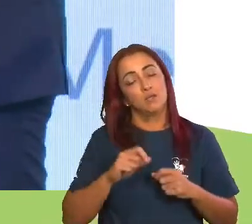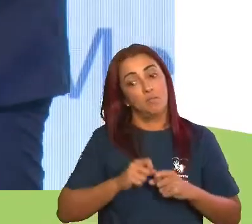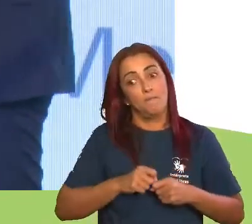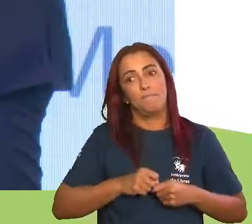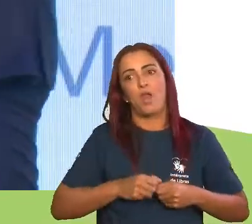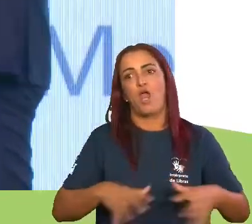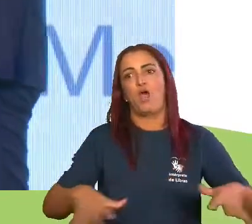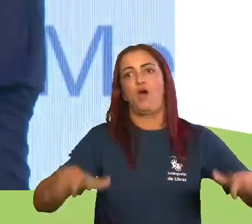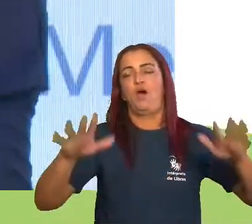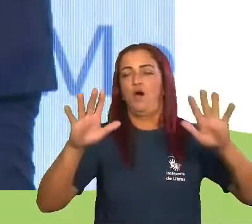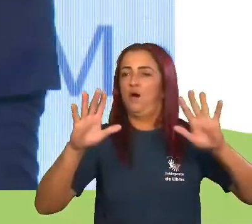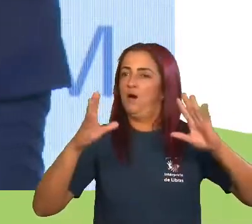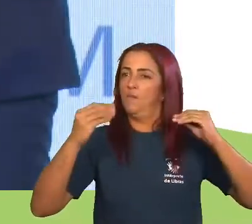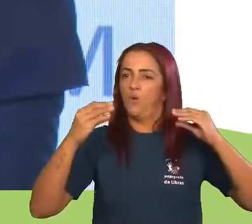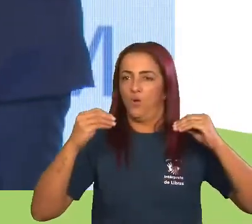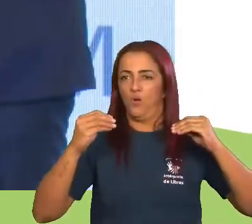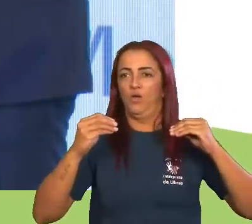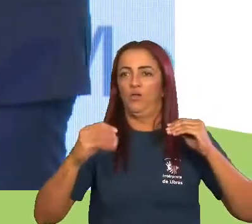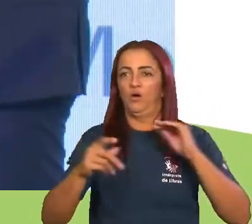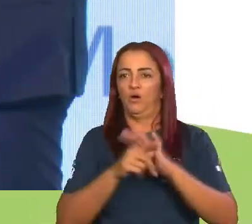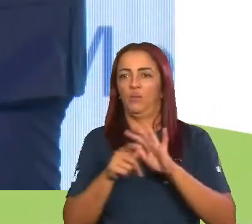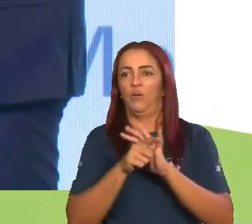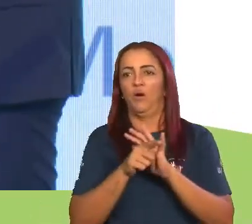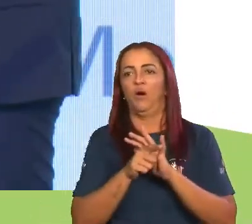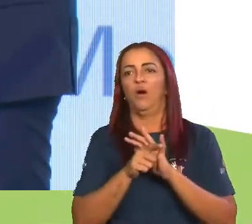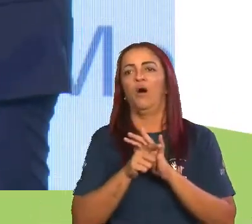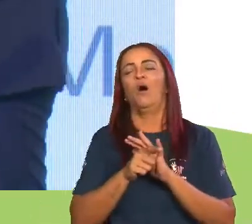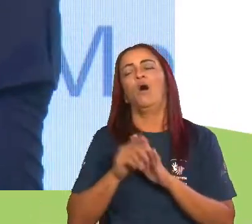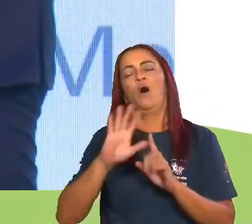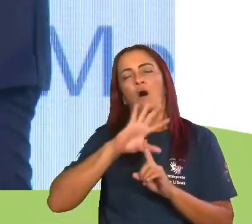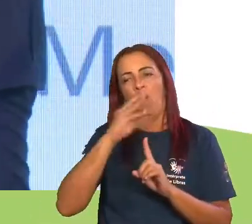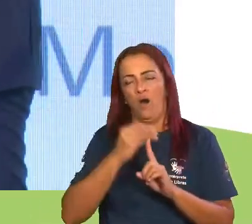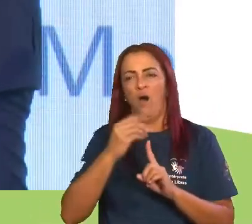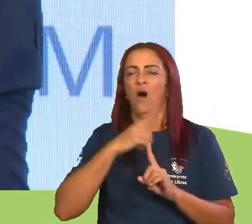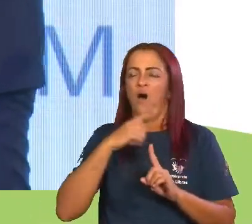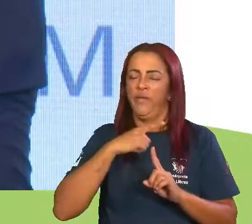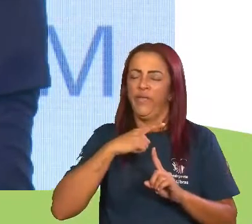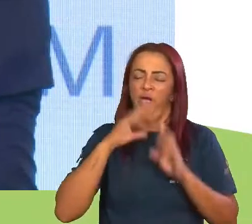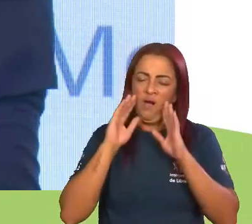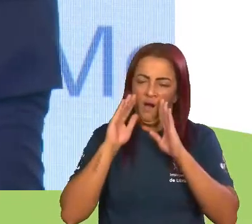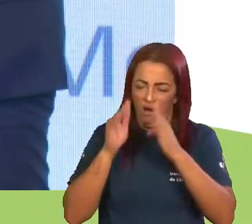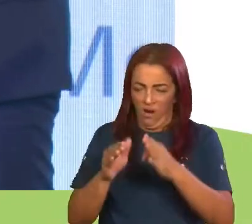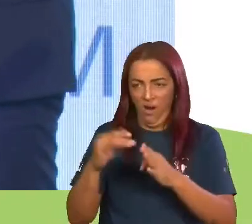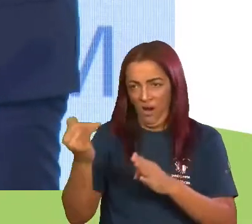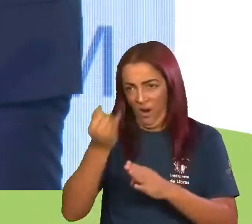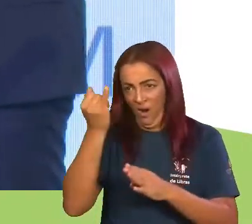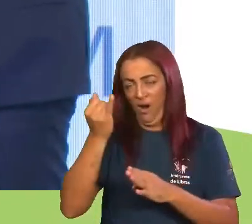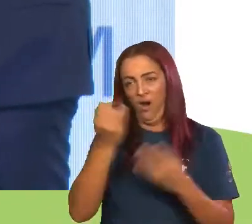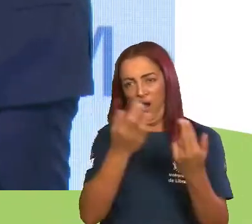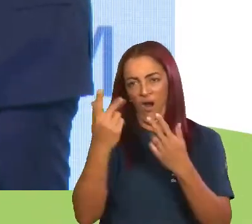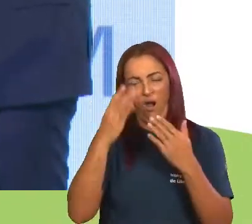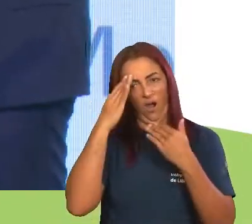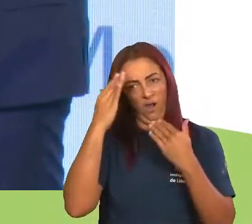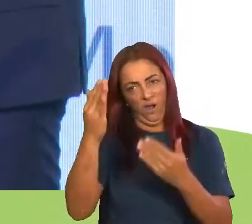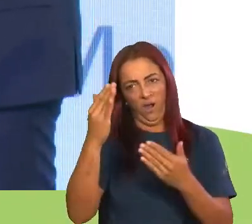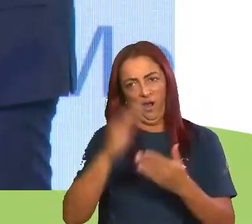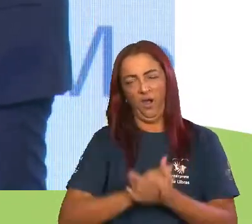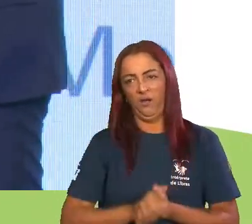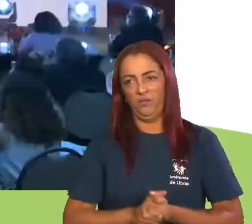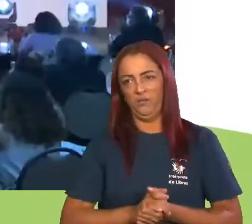eles, né? Multiplicar realmente os artistas que têm esse olhar importante para nós. Obrigado.